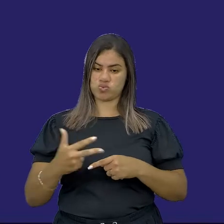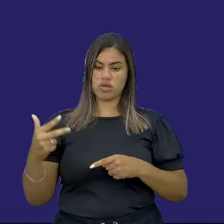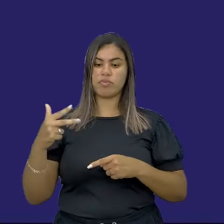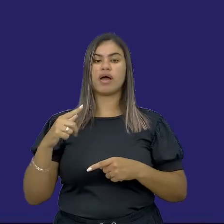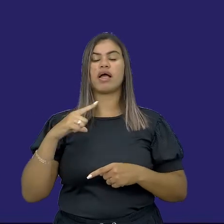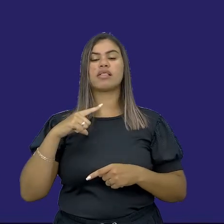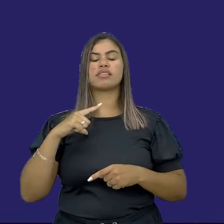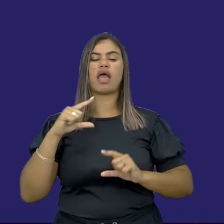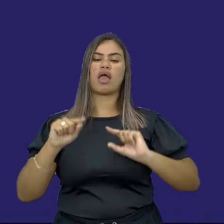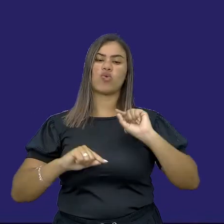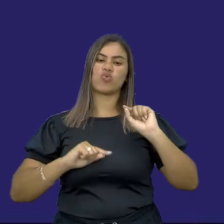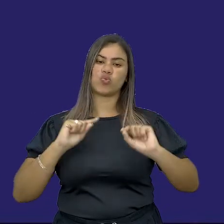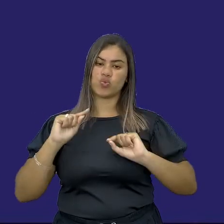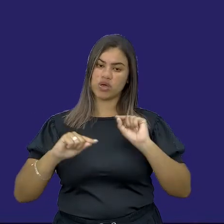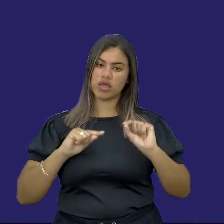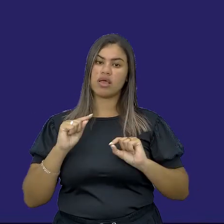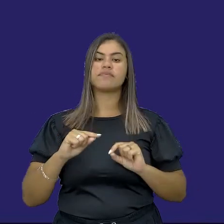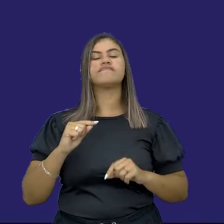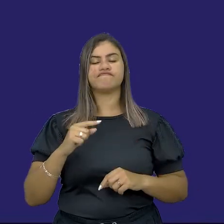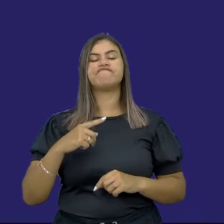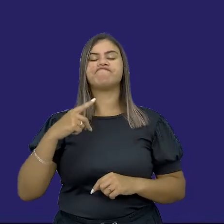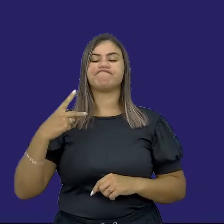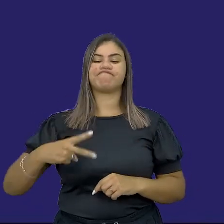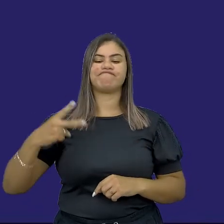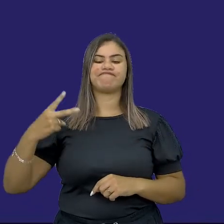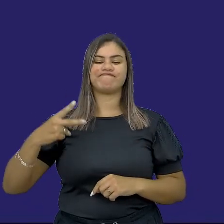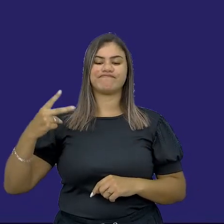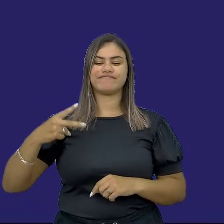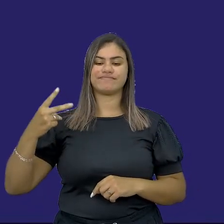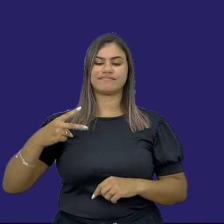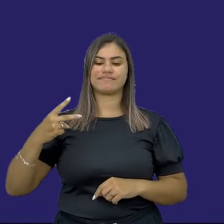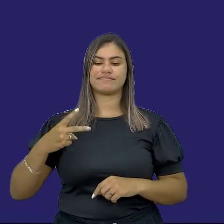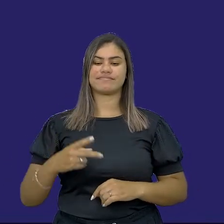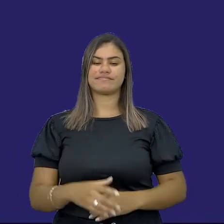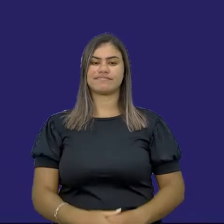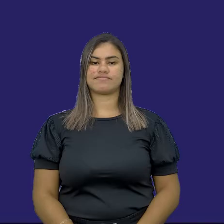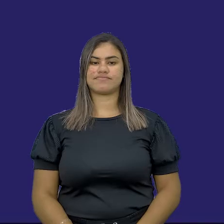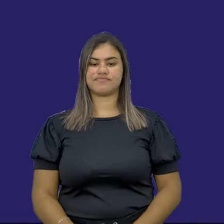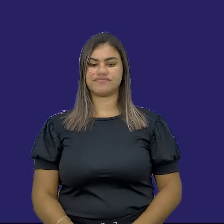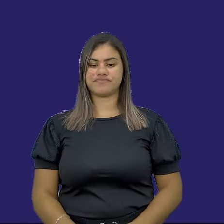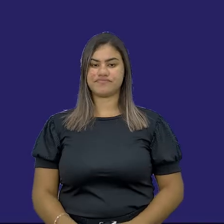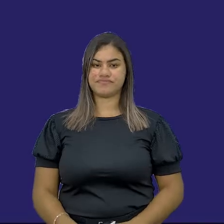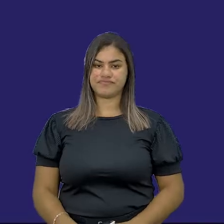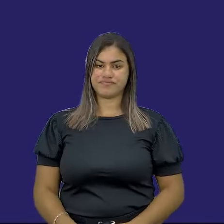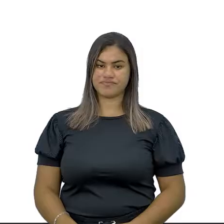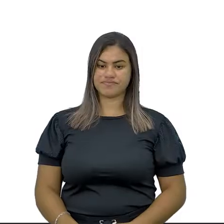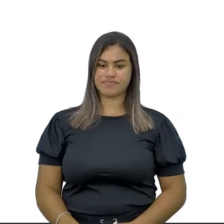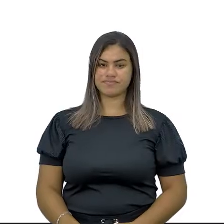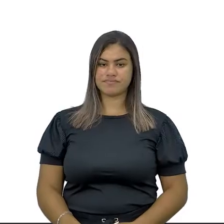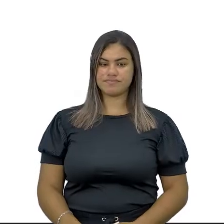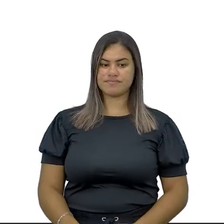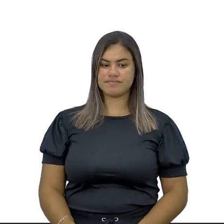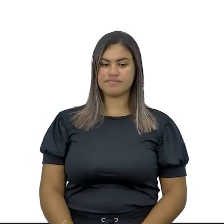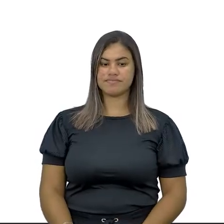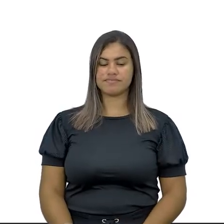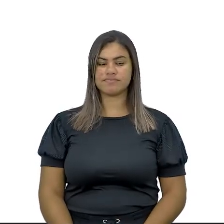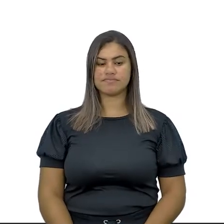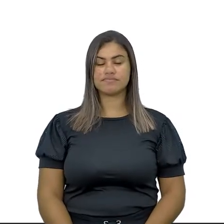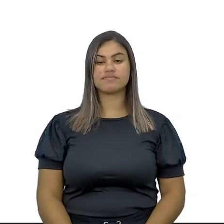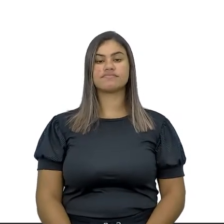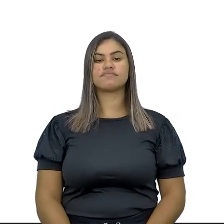na próxima formação de ano série, nós iremos continuar as nossas discussões com a parte 2.